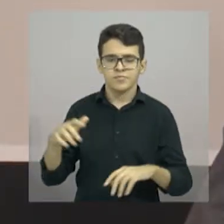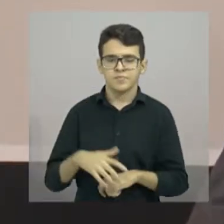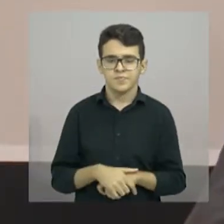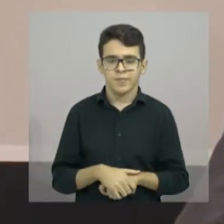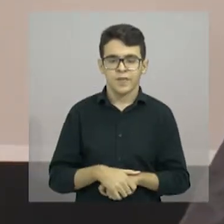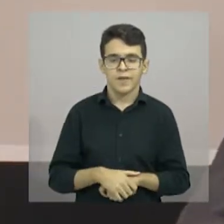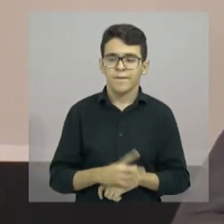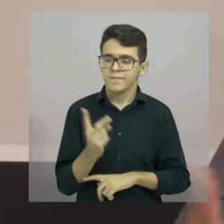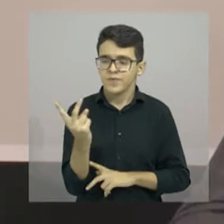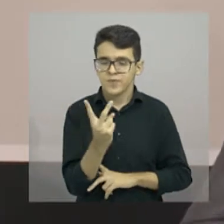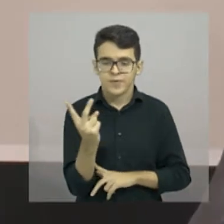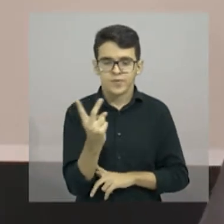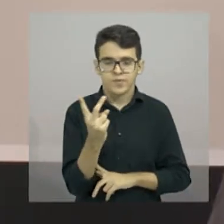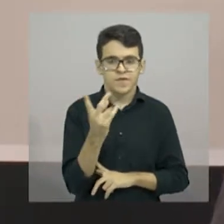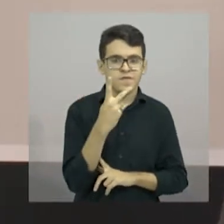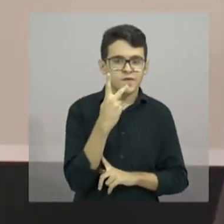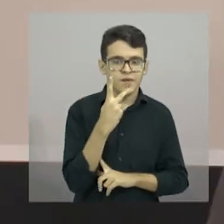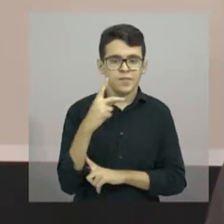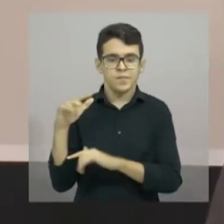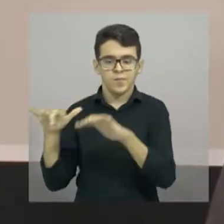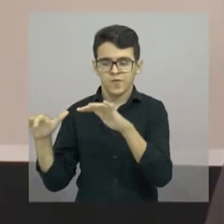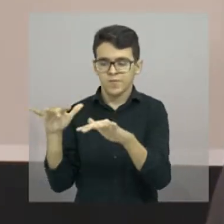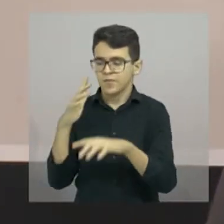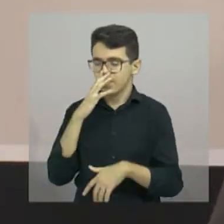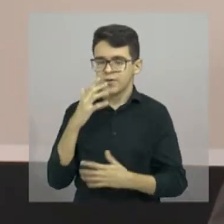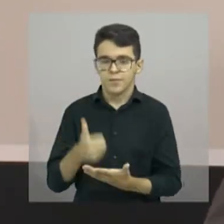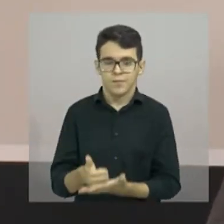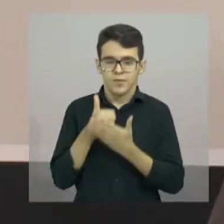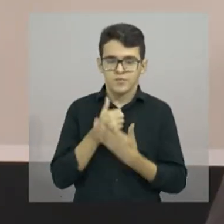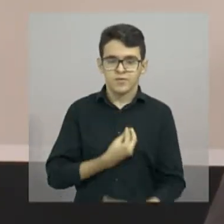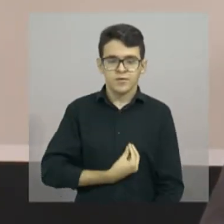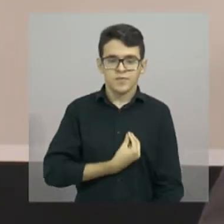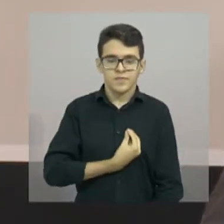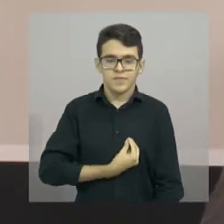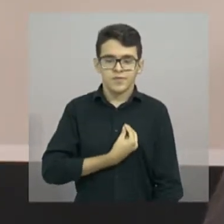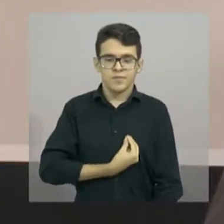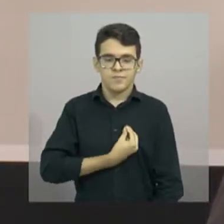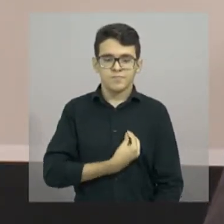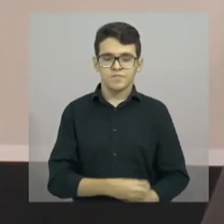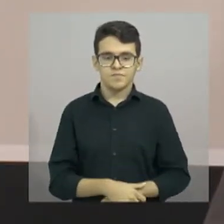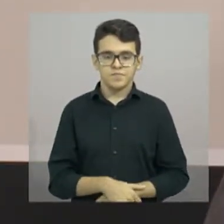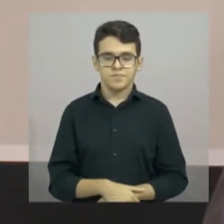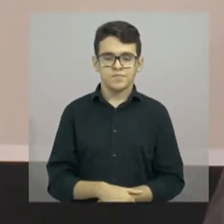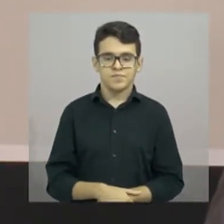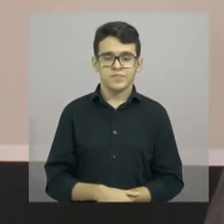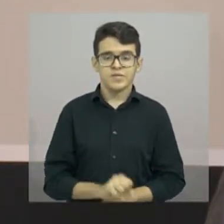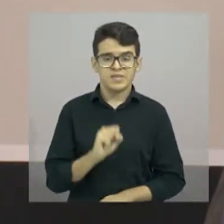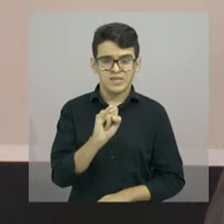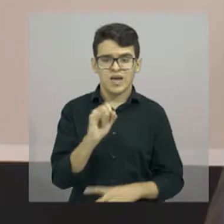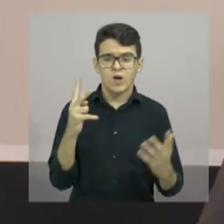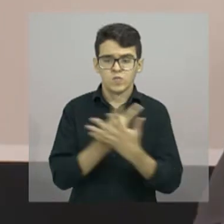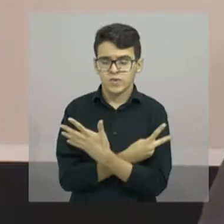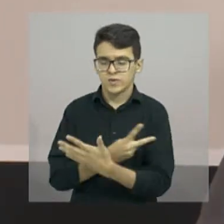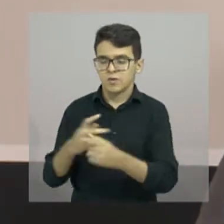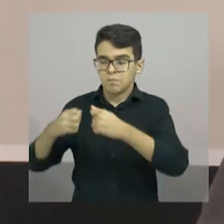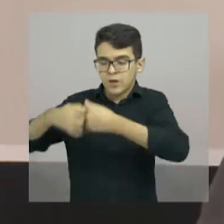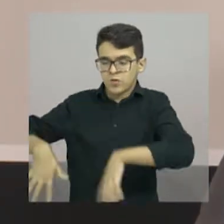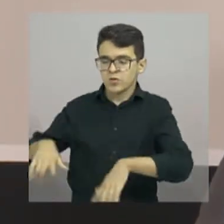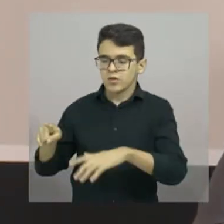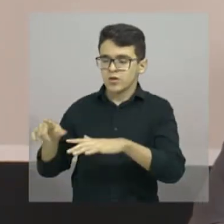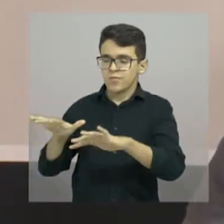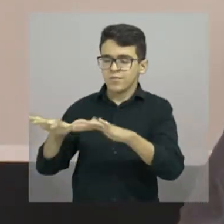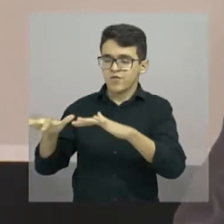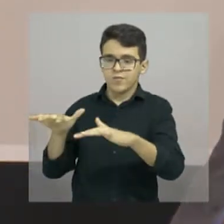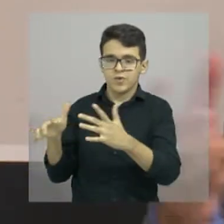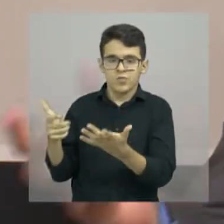diferença, ou o que é o motor da vida do ser humano. Então, quando tem uma delas está prejudicada, como no caso o movimento, e nós já falamos sobre